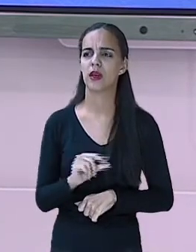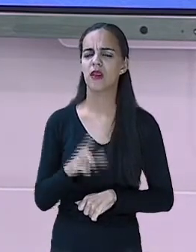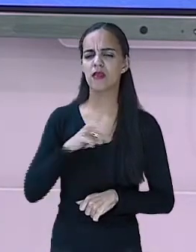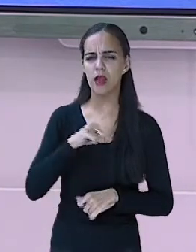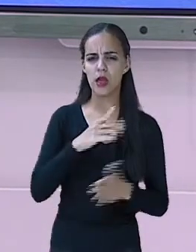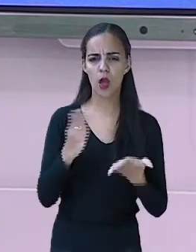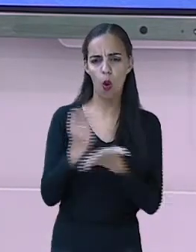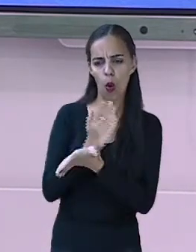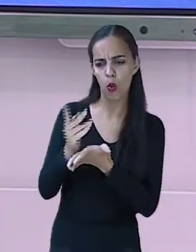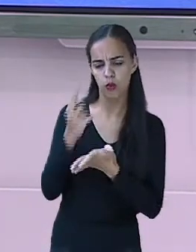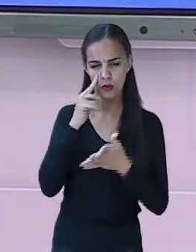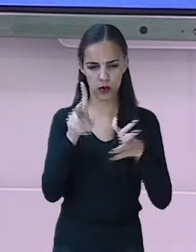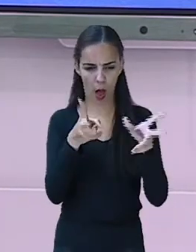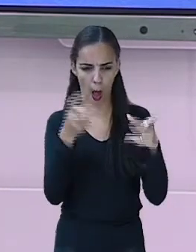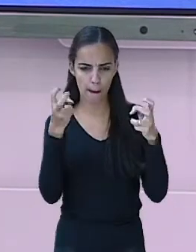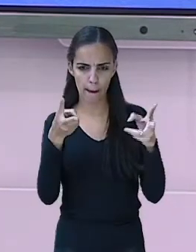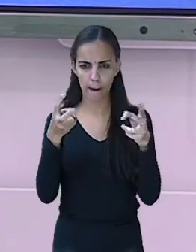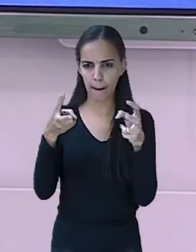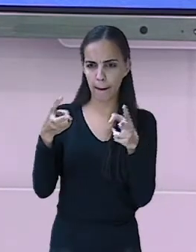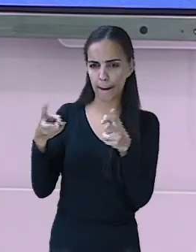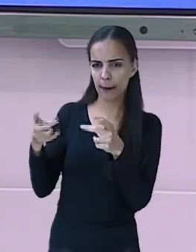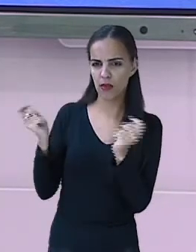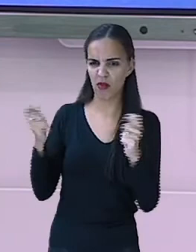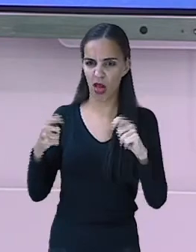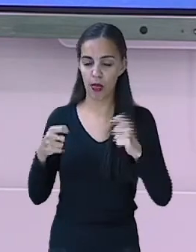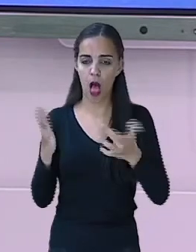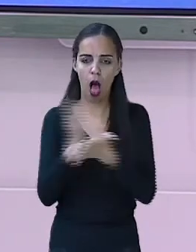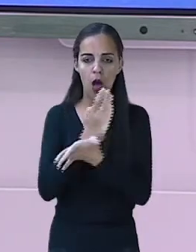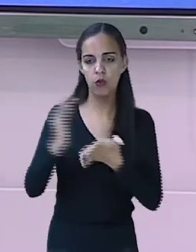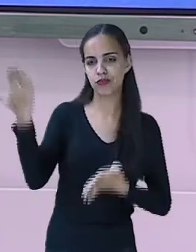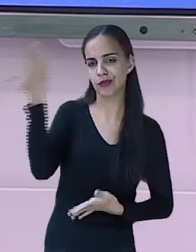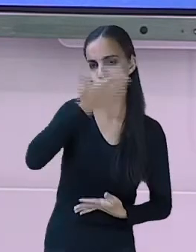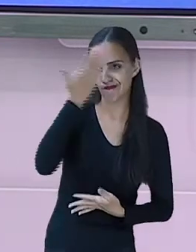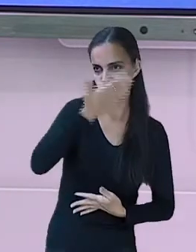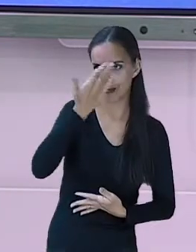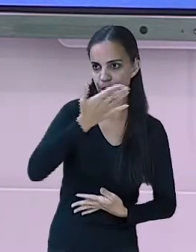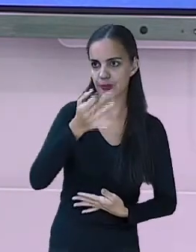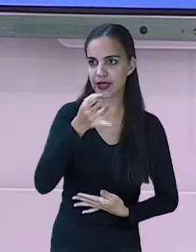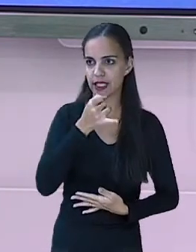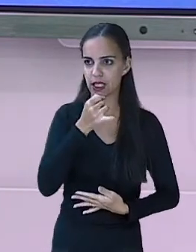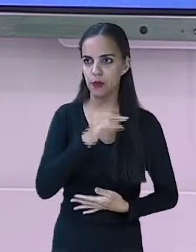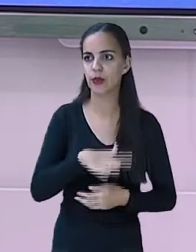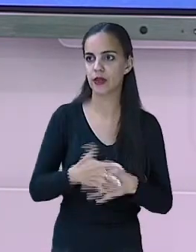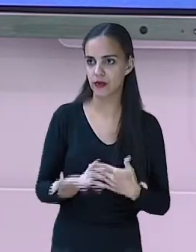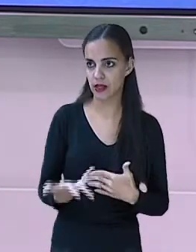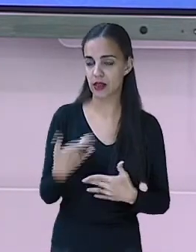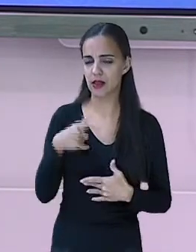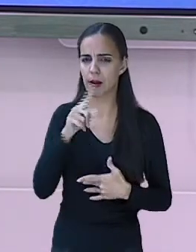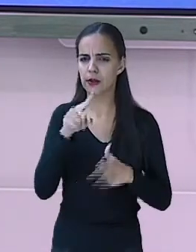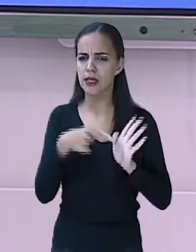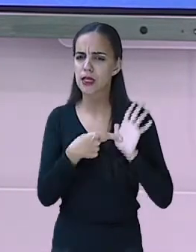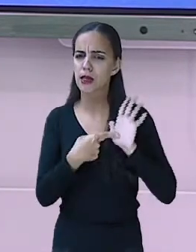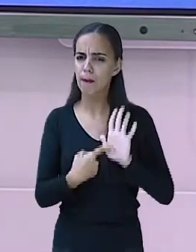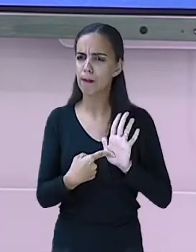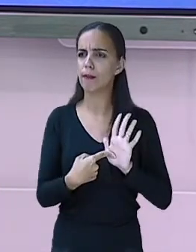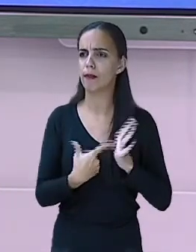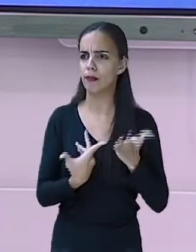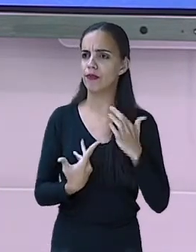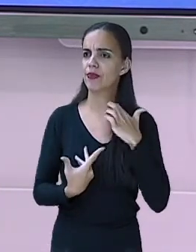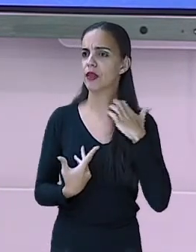acontecendo de que elas estão ocorrendo algumas evidências